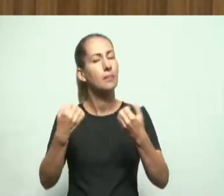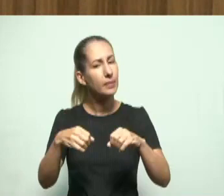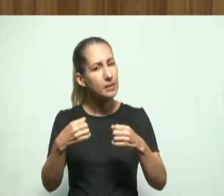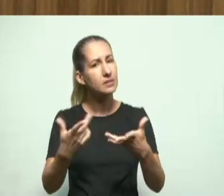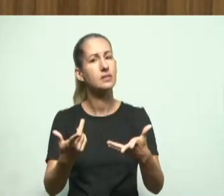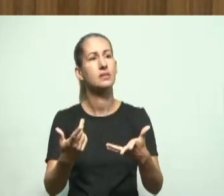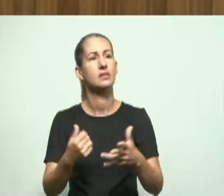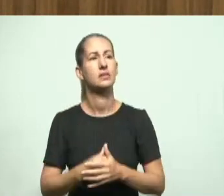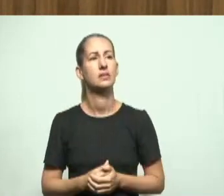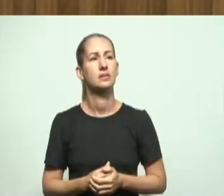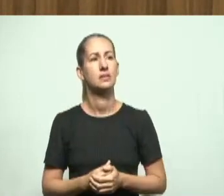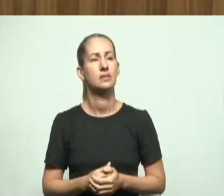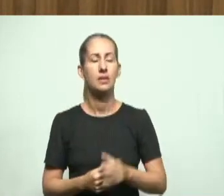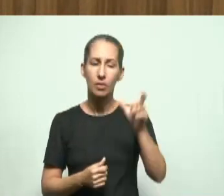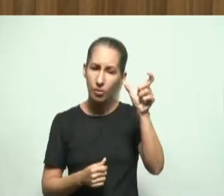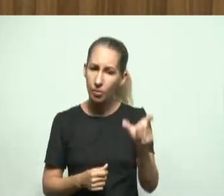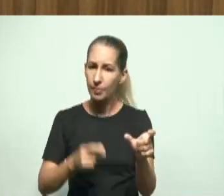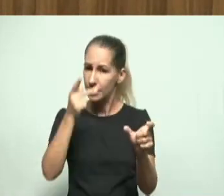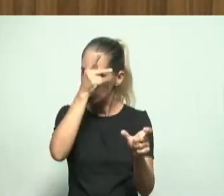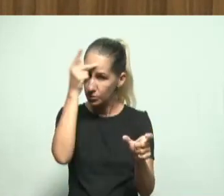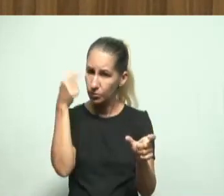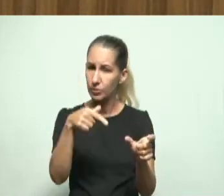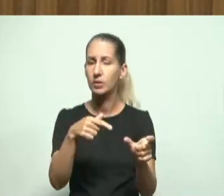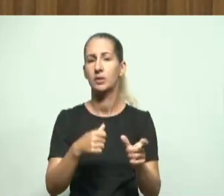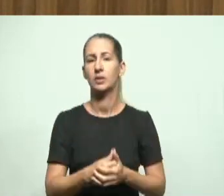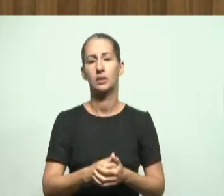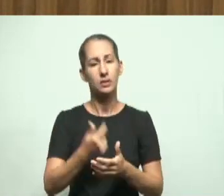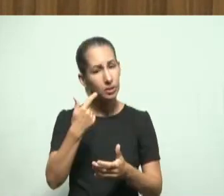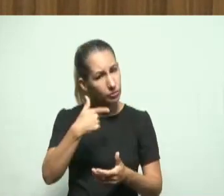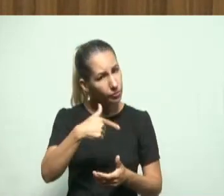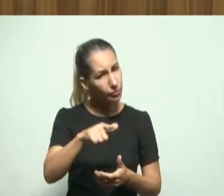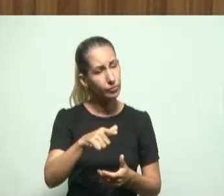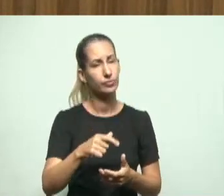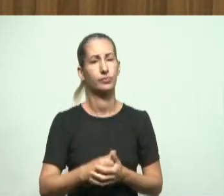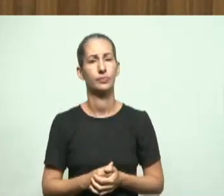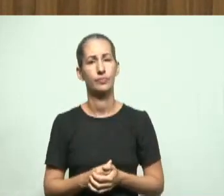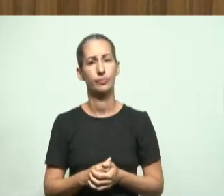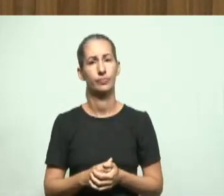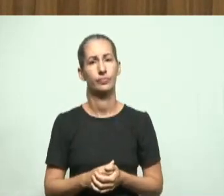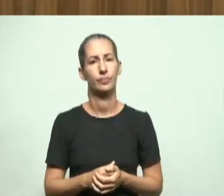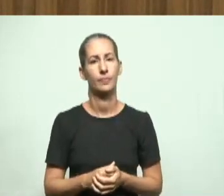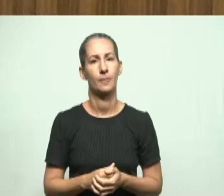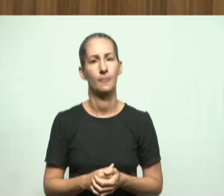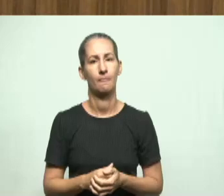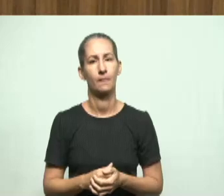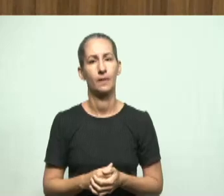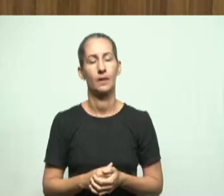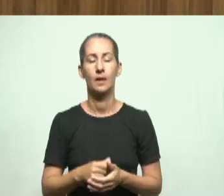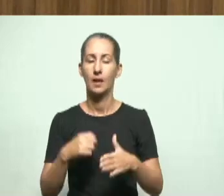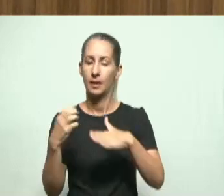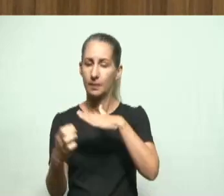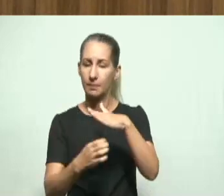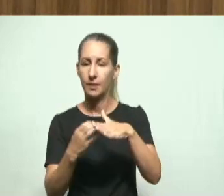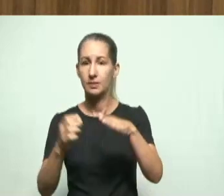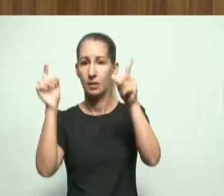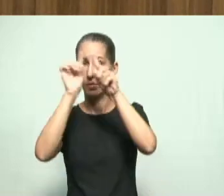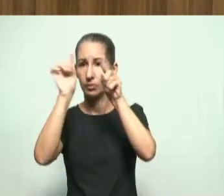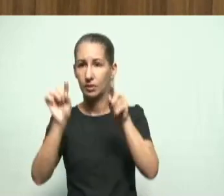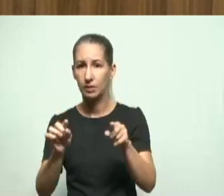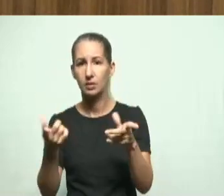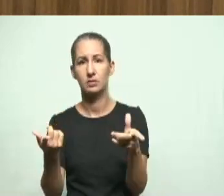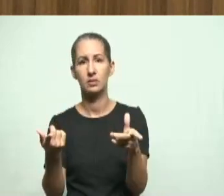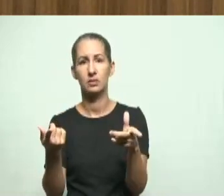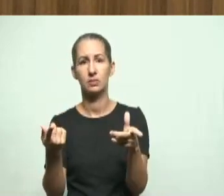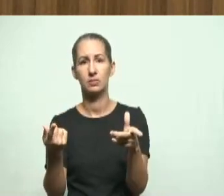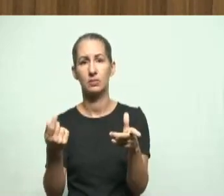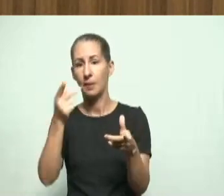um corpo de trabalhadores, de servidores, para atender, para que as empresas contratadas, elas